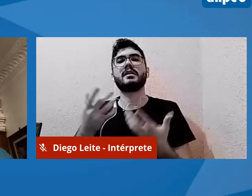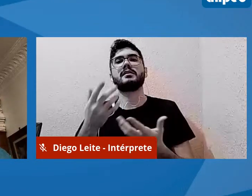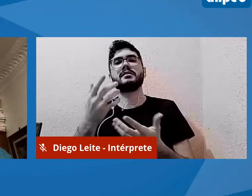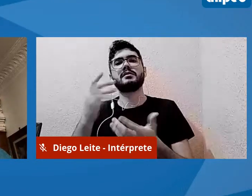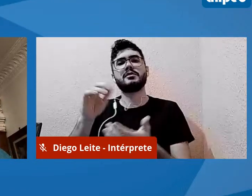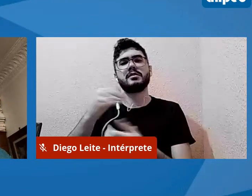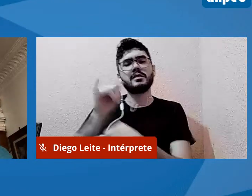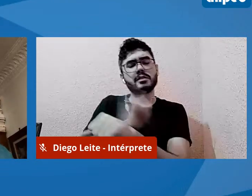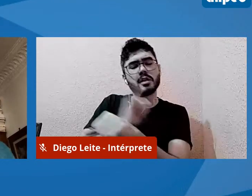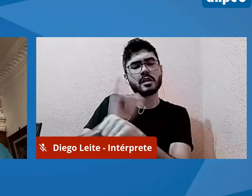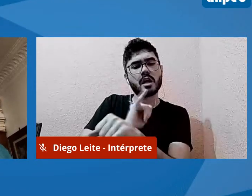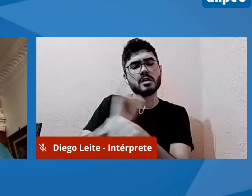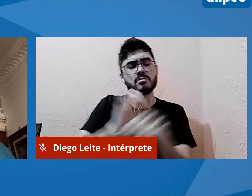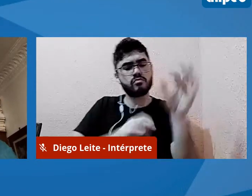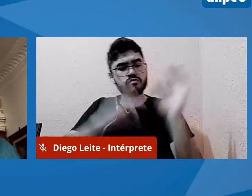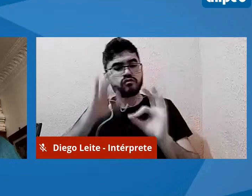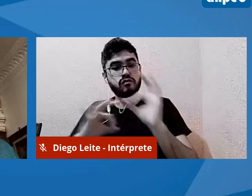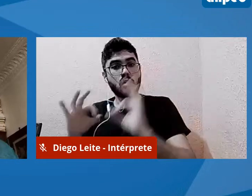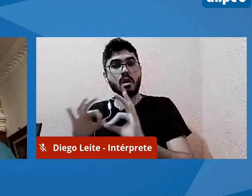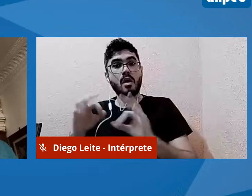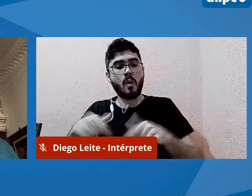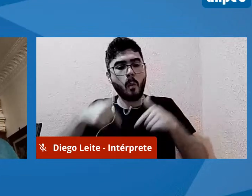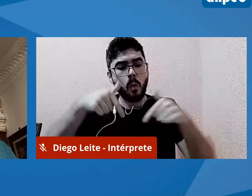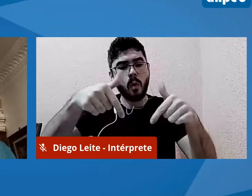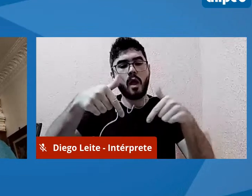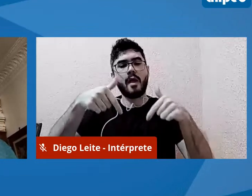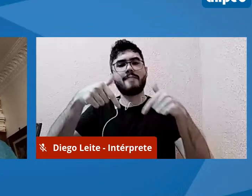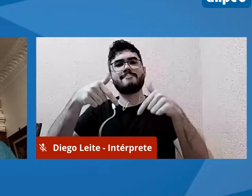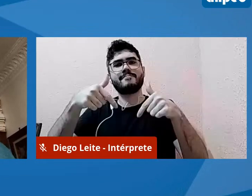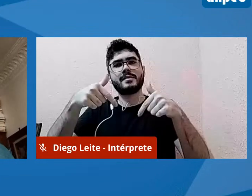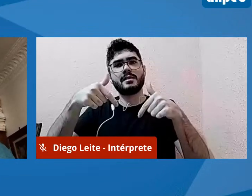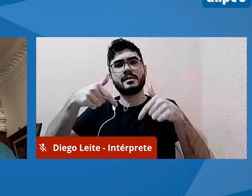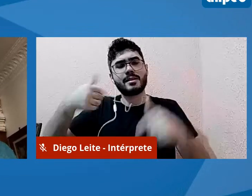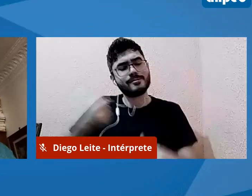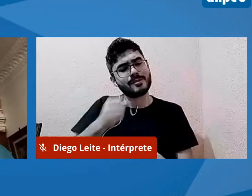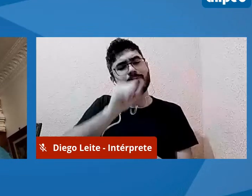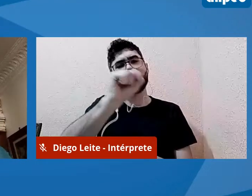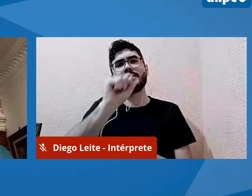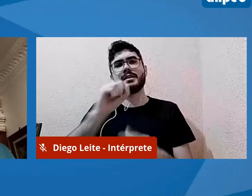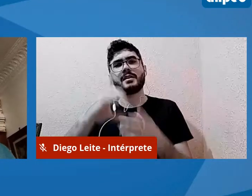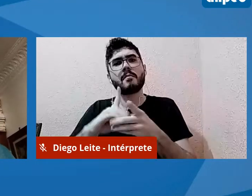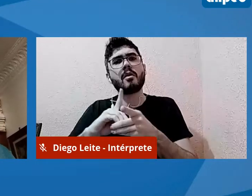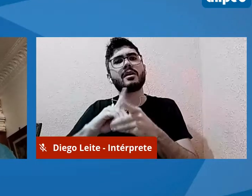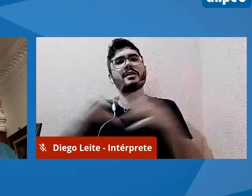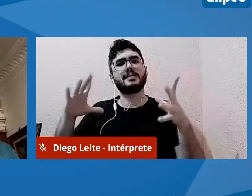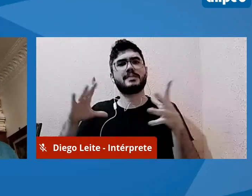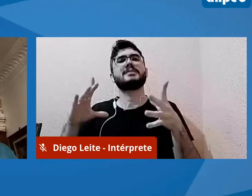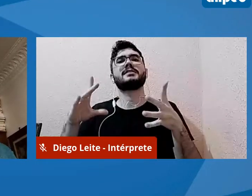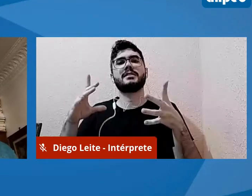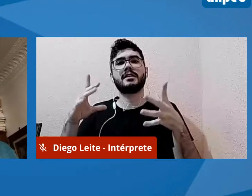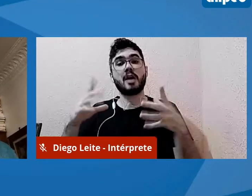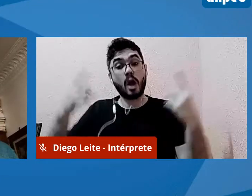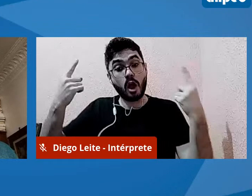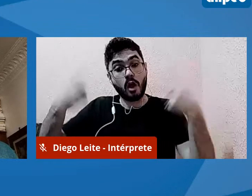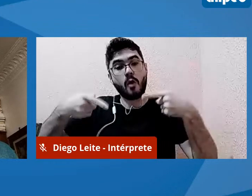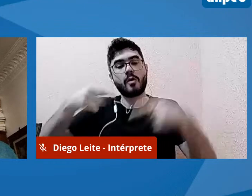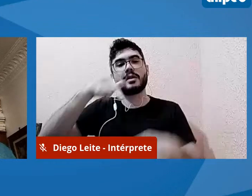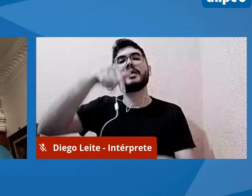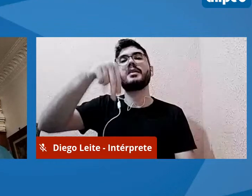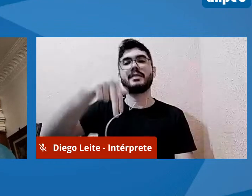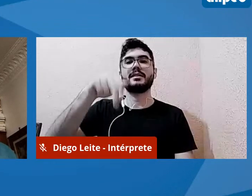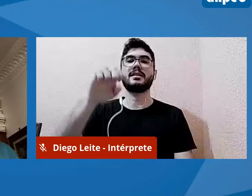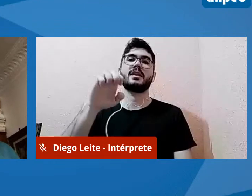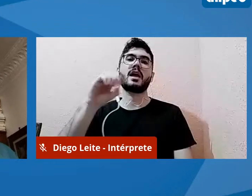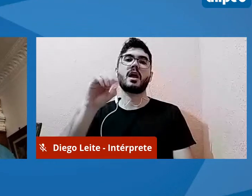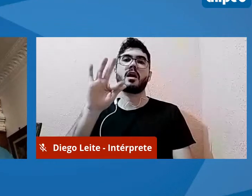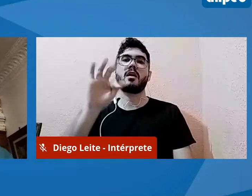A luta em defesa da democracia, está na ordem do dia, em defesa da democracia, contra o neofascismo, com